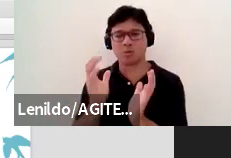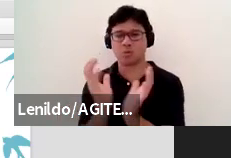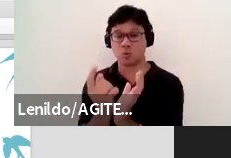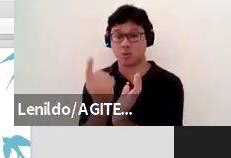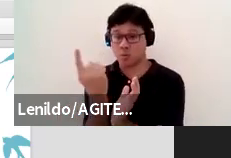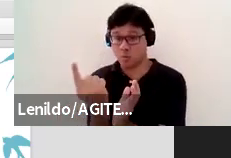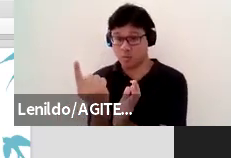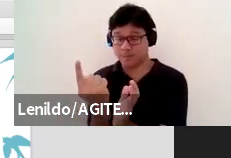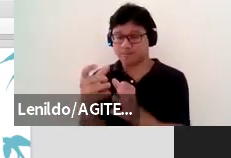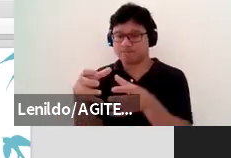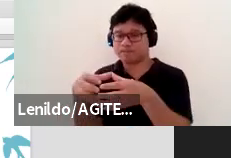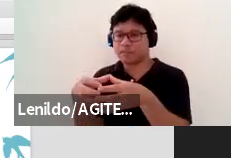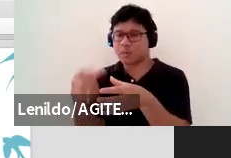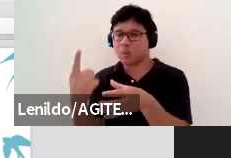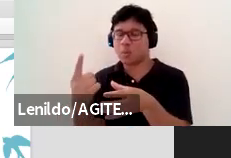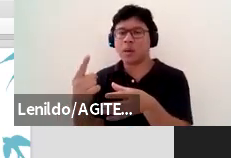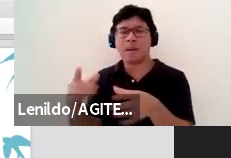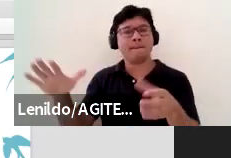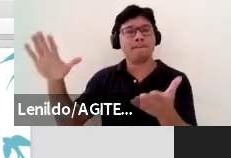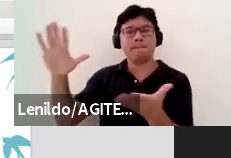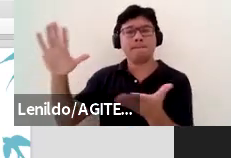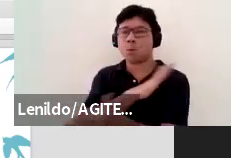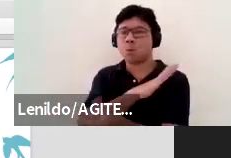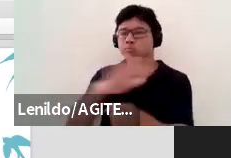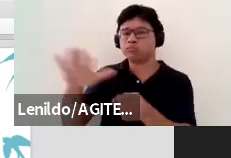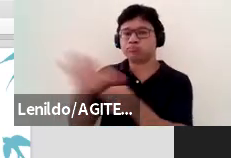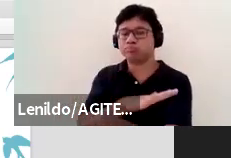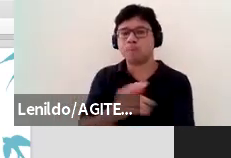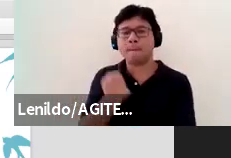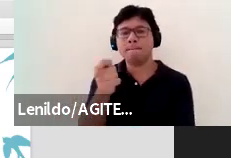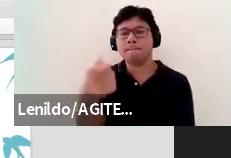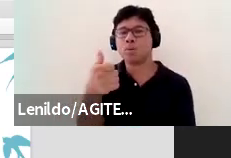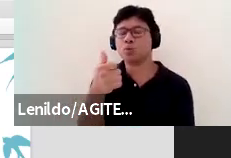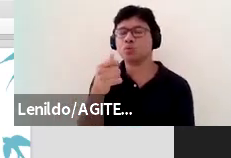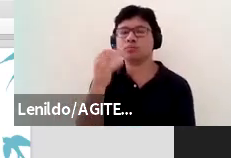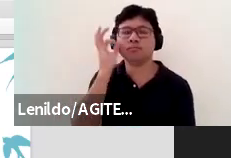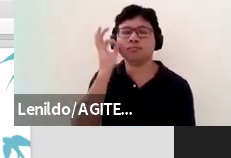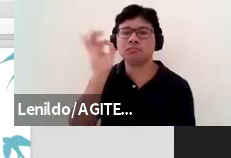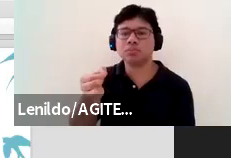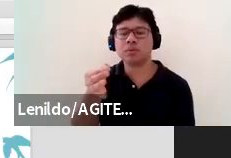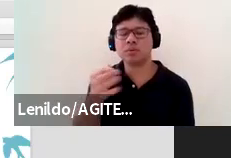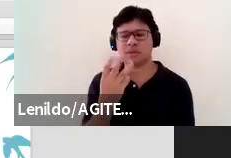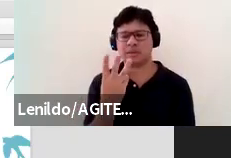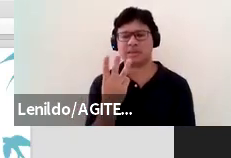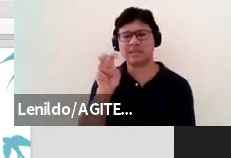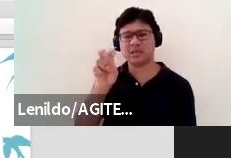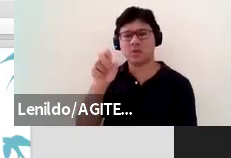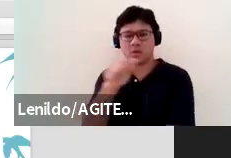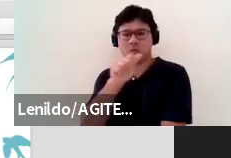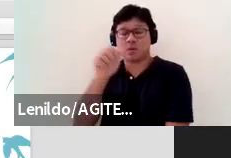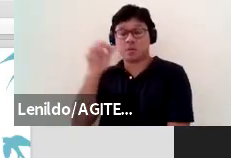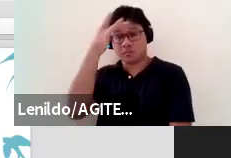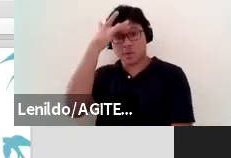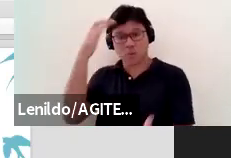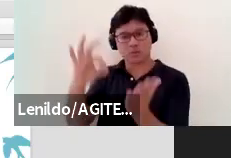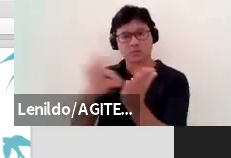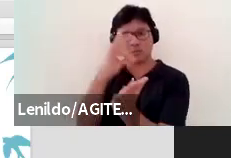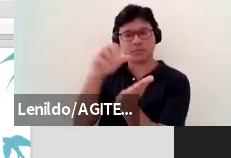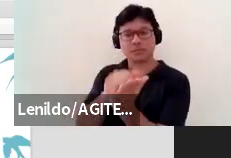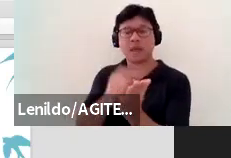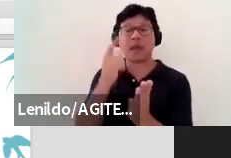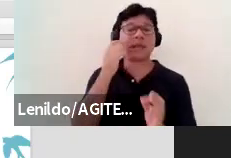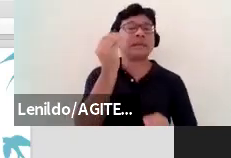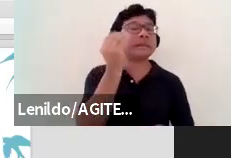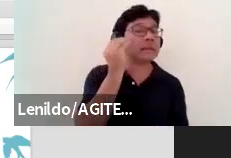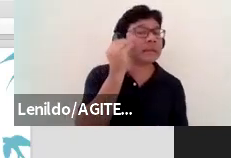a turma se esgotou assim, em poucos dias, a gente teve umas 35 pessoas inscritas, a gente ainda estava tentando ver qual